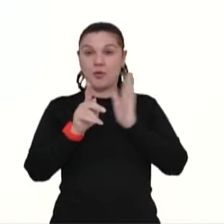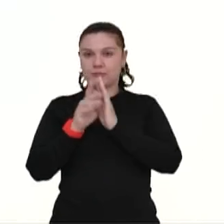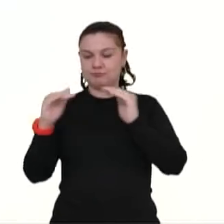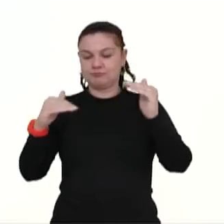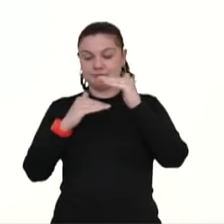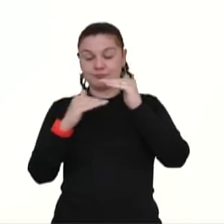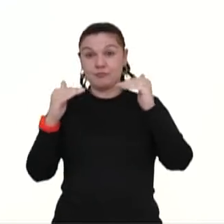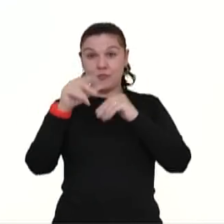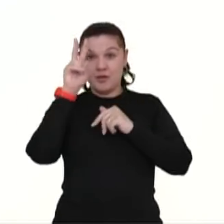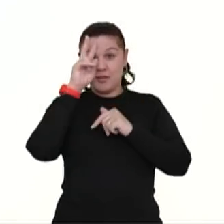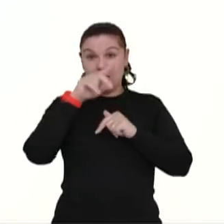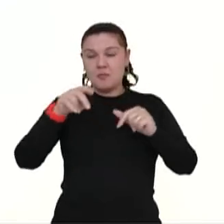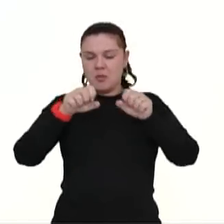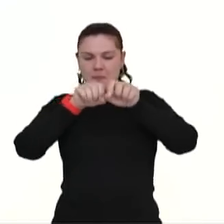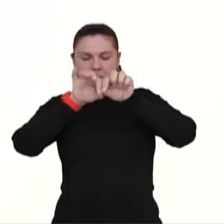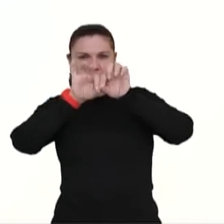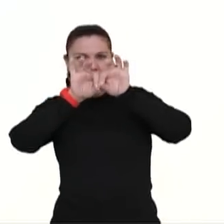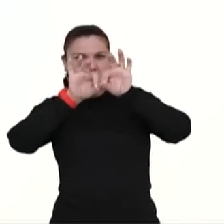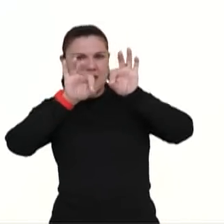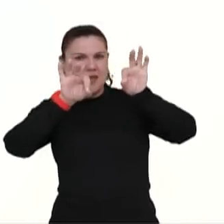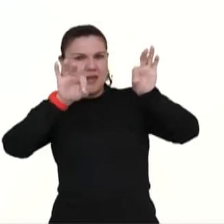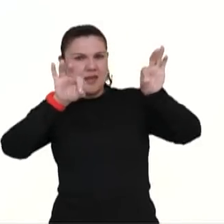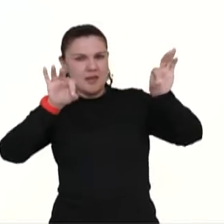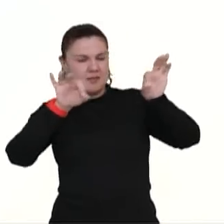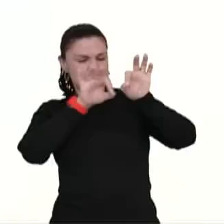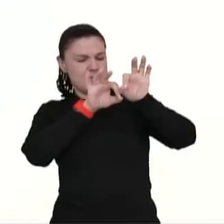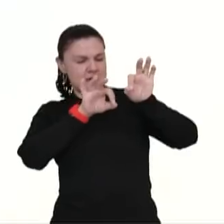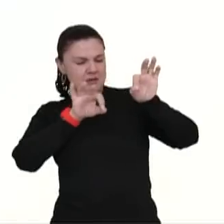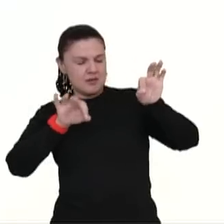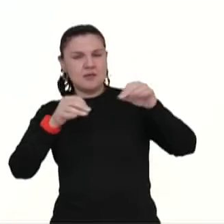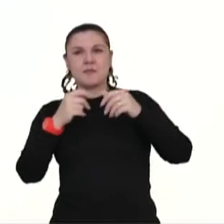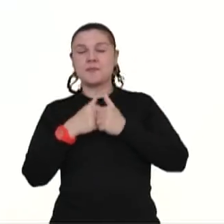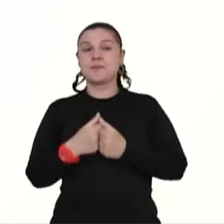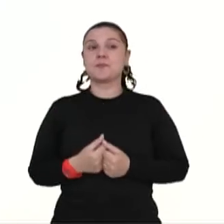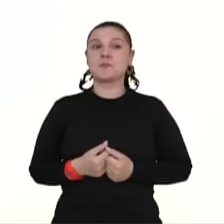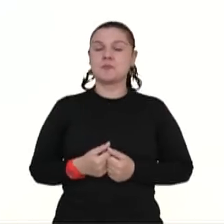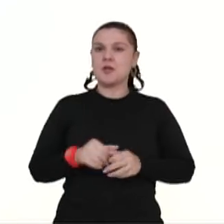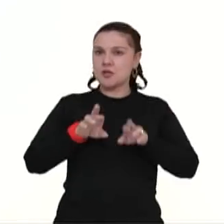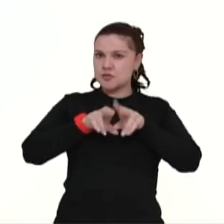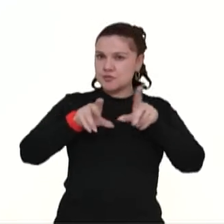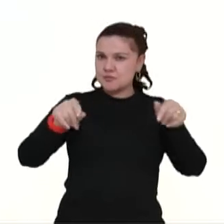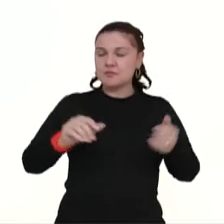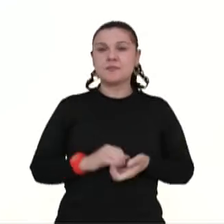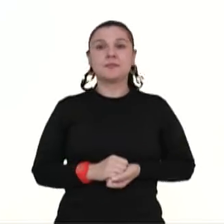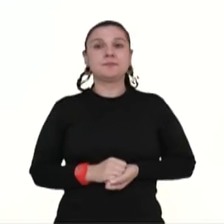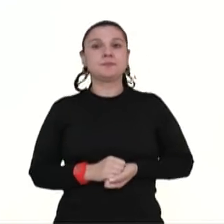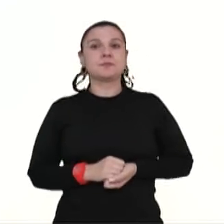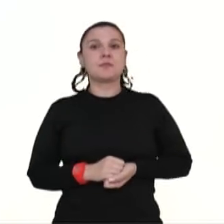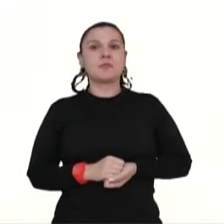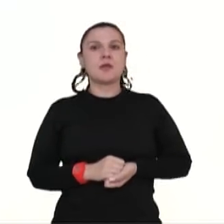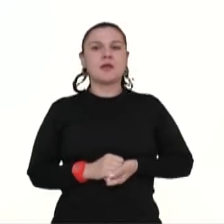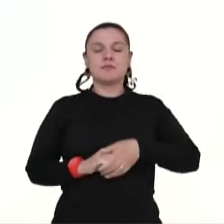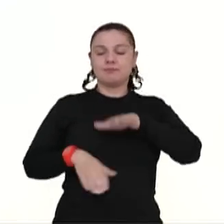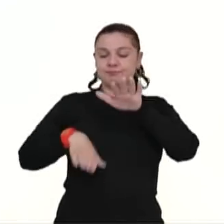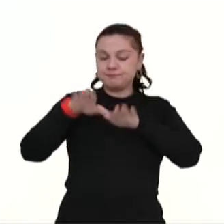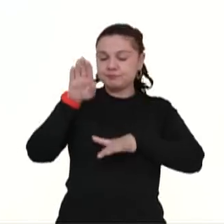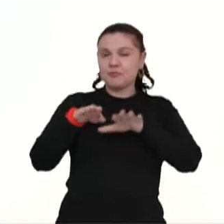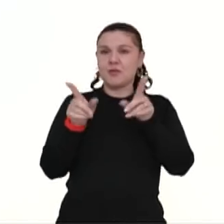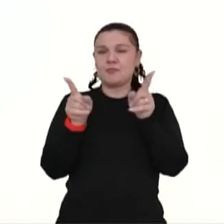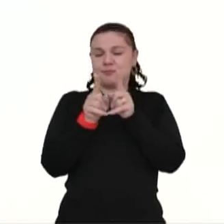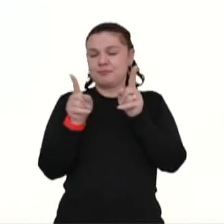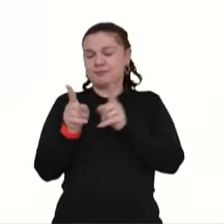ou seja, quando a gente tem vários valores, vários dados numéricos diversos, né, e com frequências